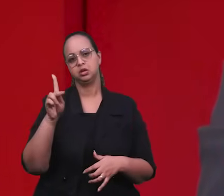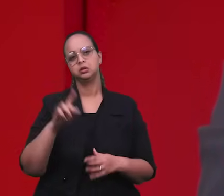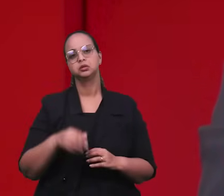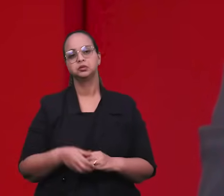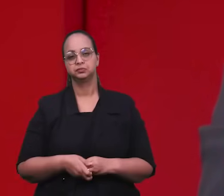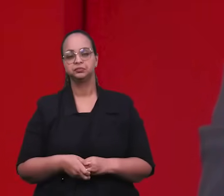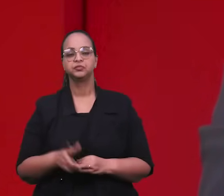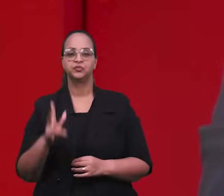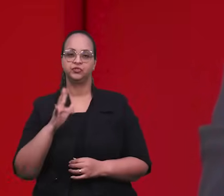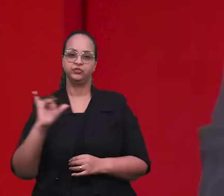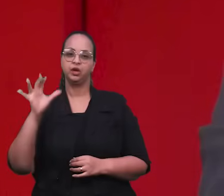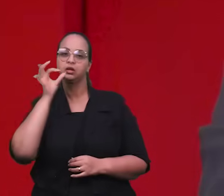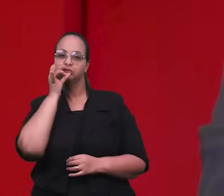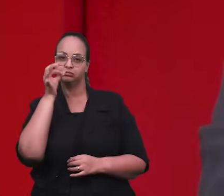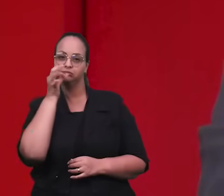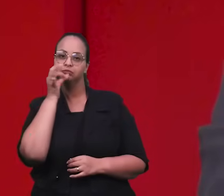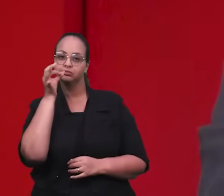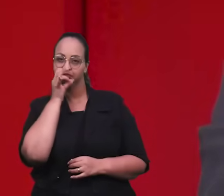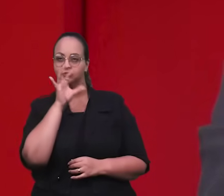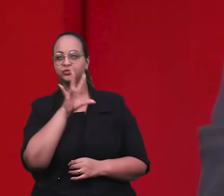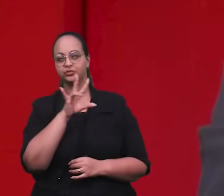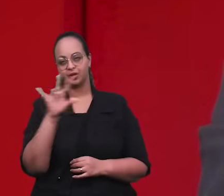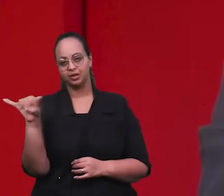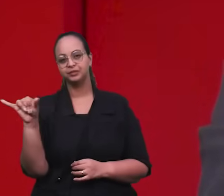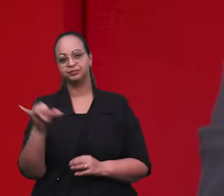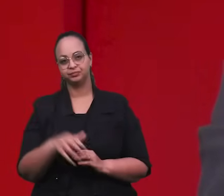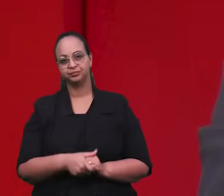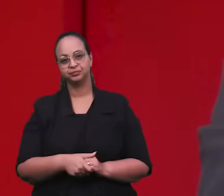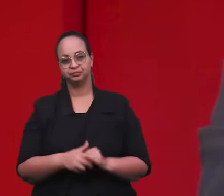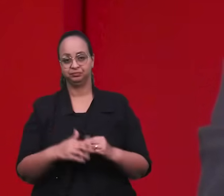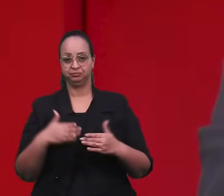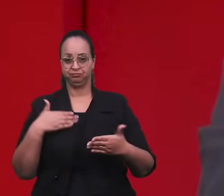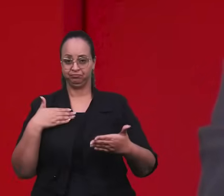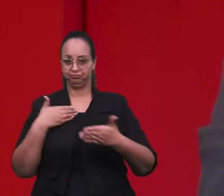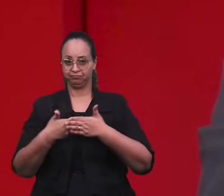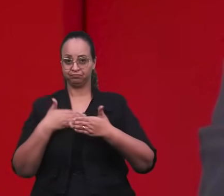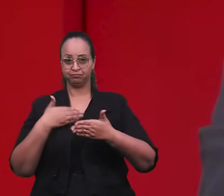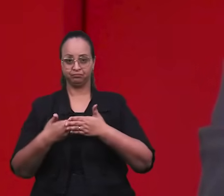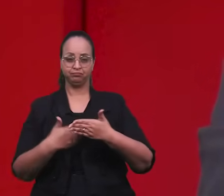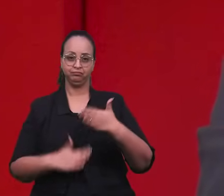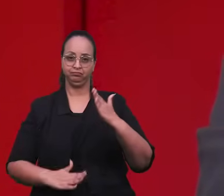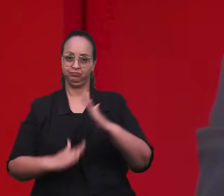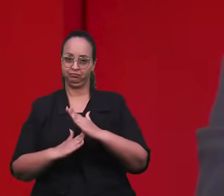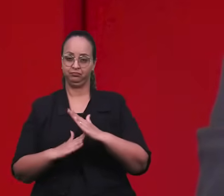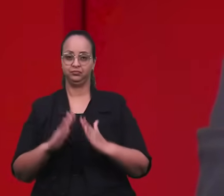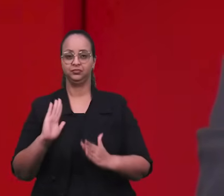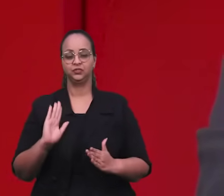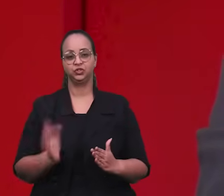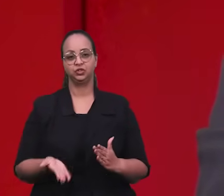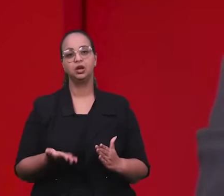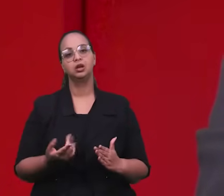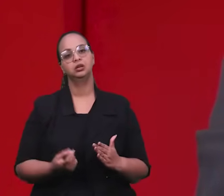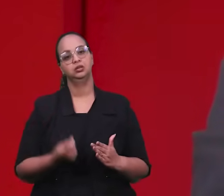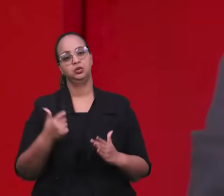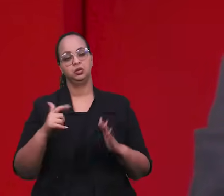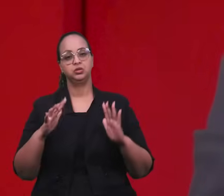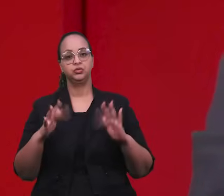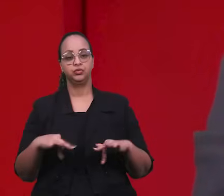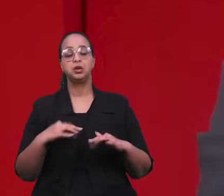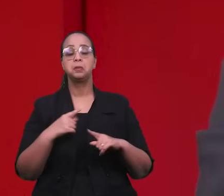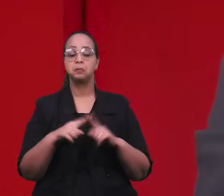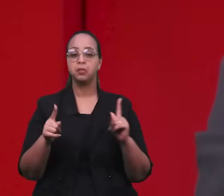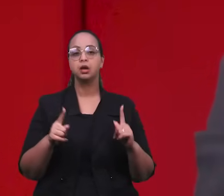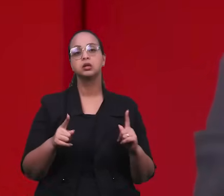fazer esse comentário num programa mais à frente, né? Nosso tempo já está se esgotando aqui, e a gente já está deixando aqui